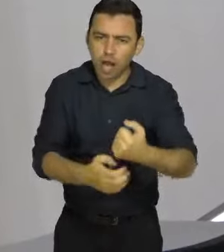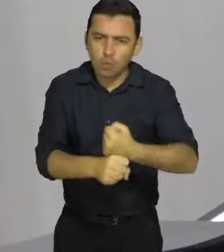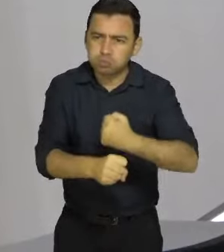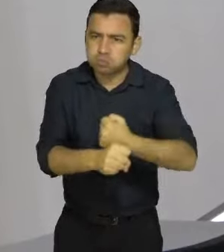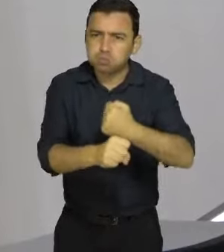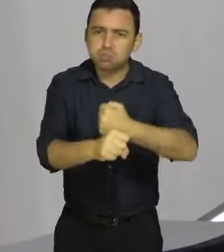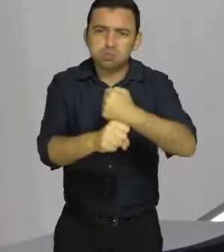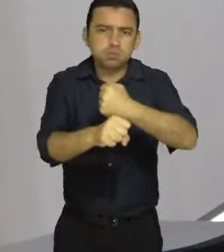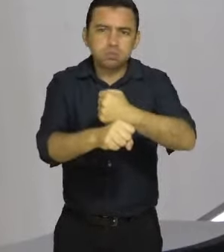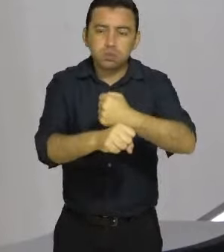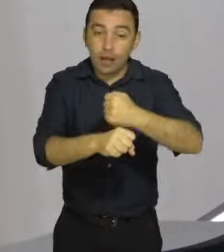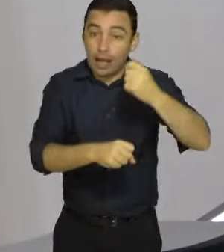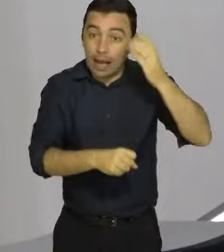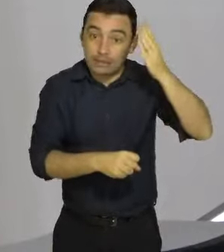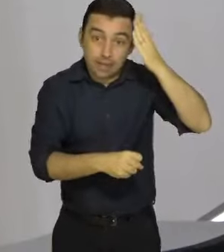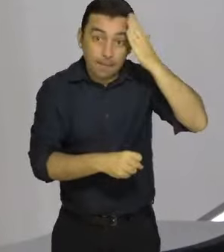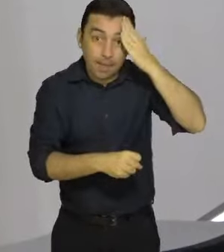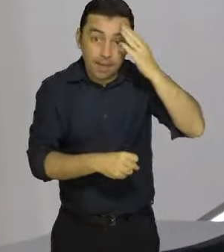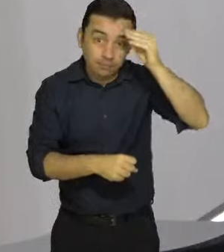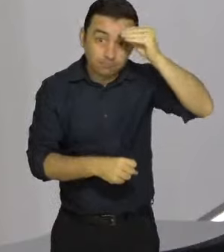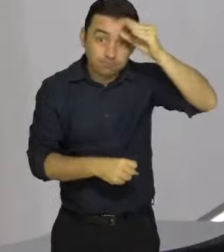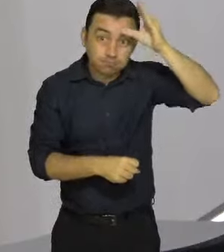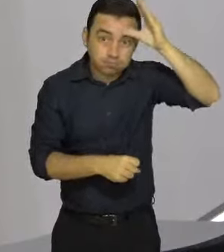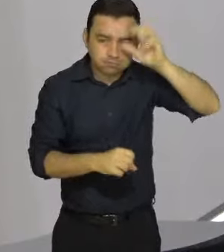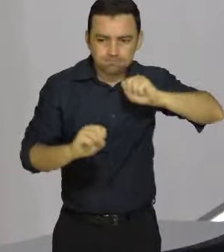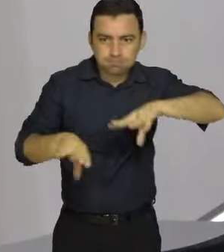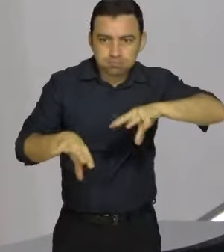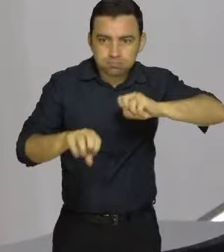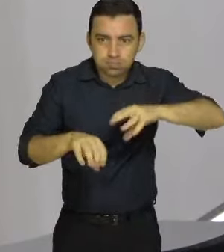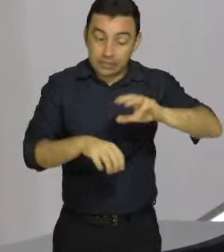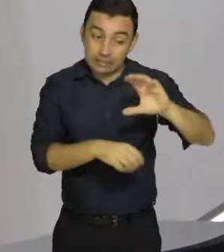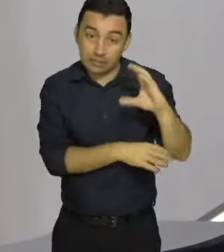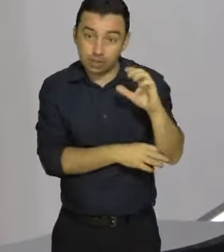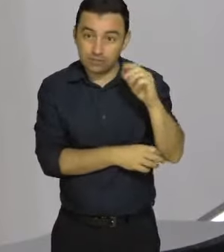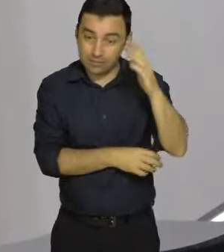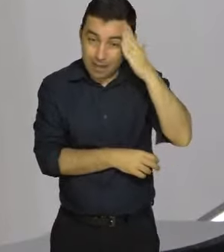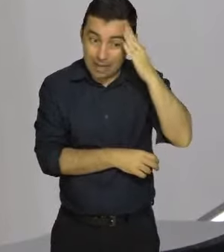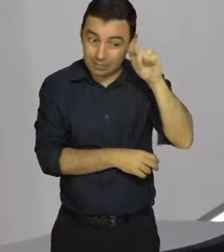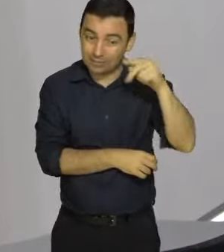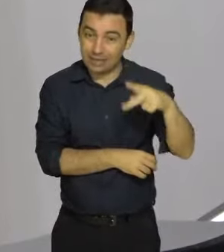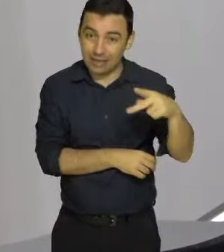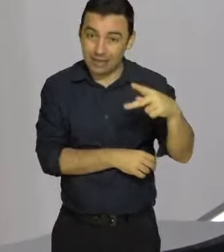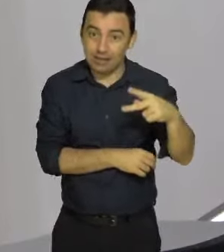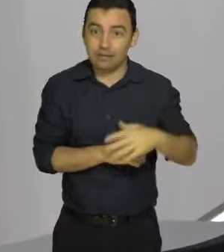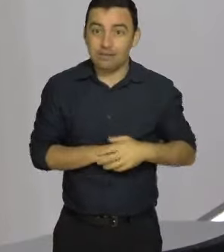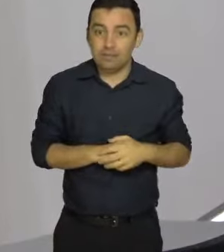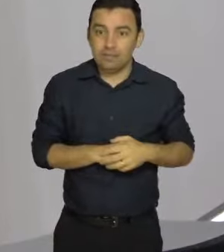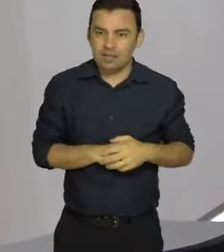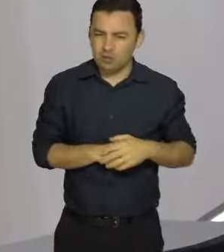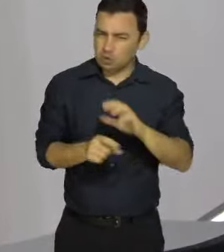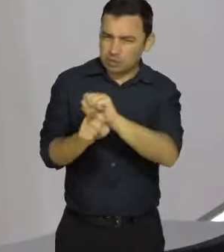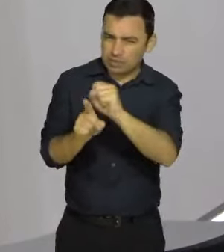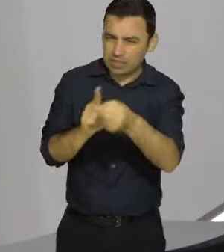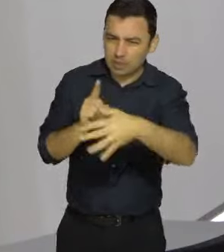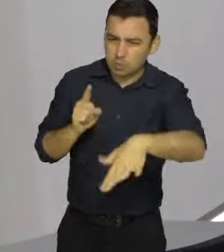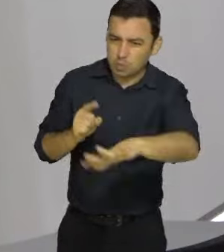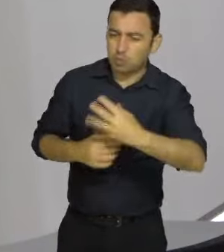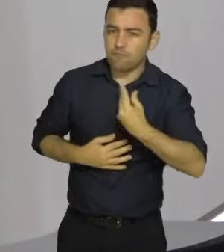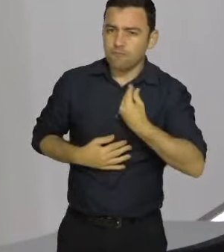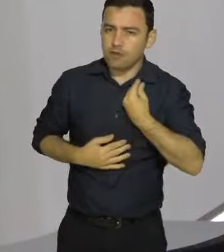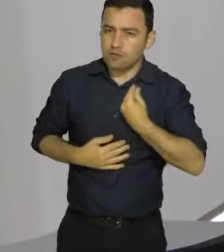de seus saberes e fazeres científicos, uma sociedade viva,